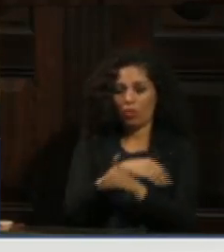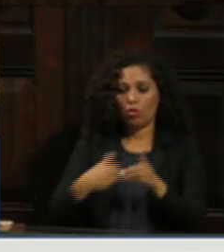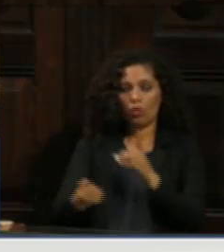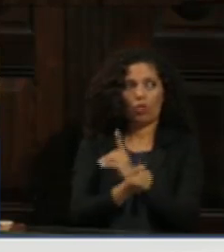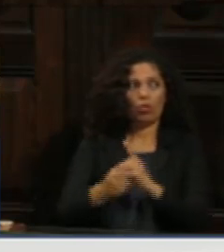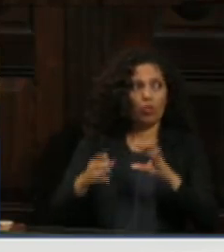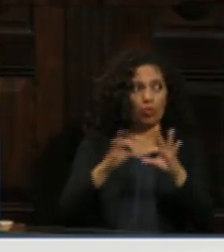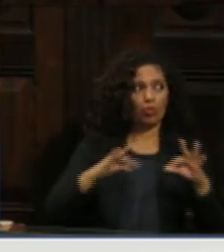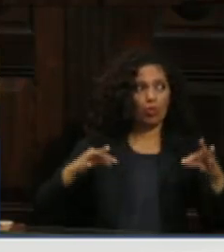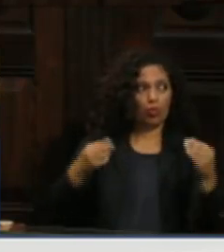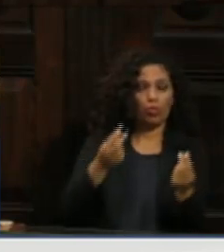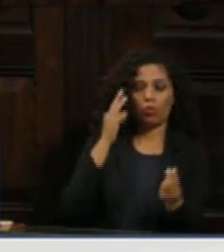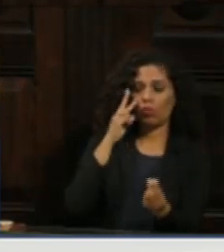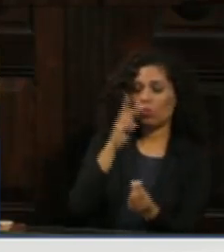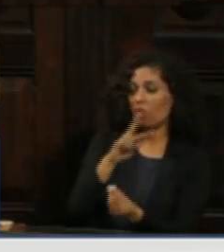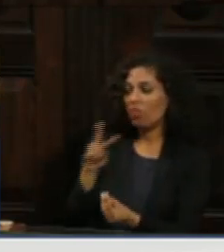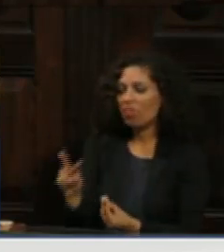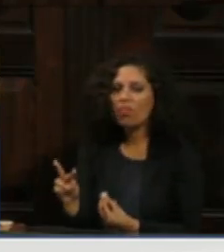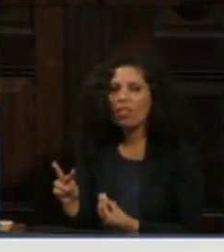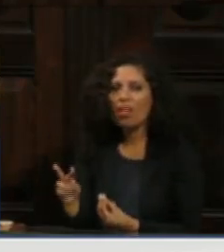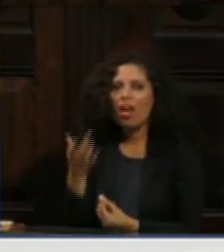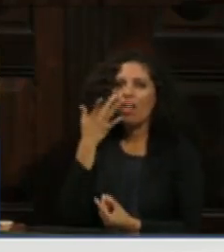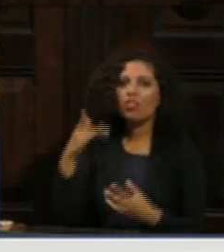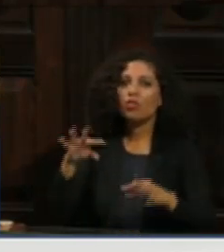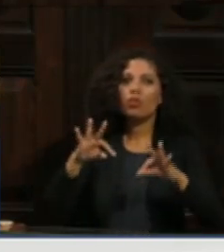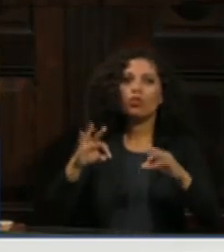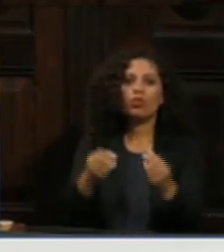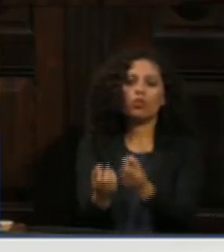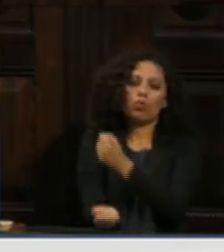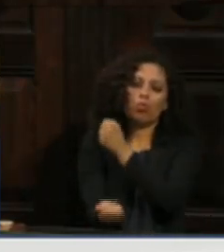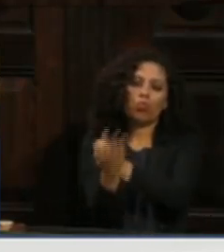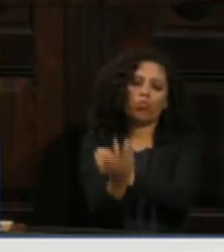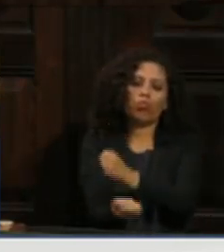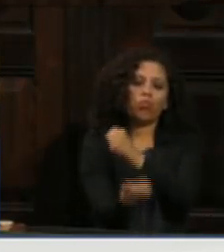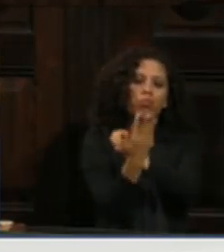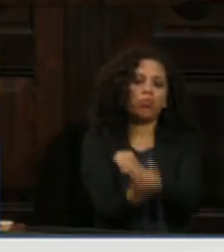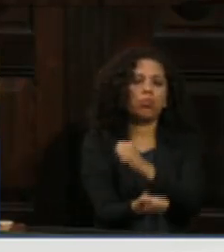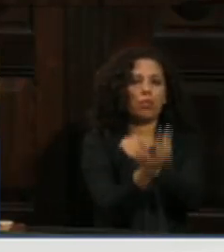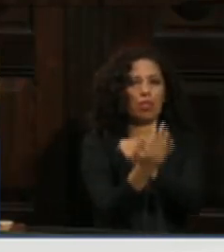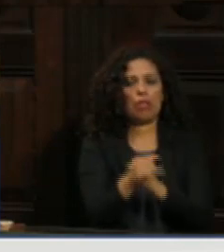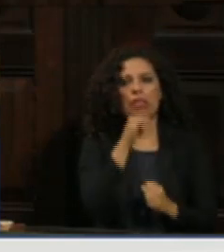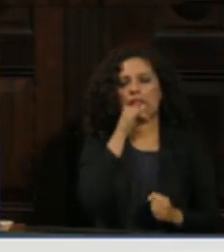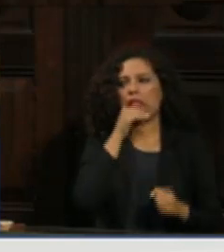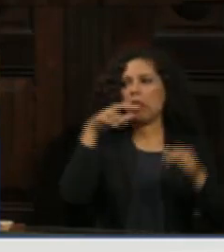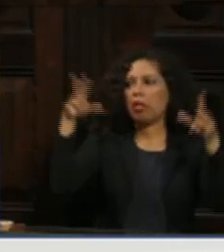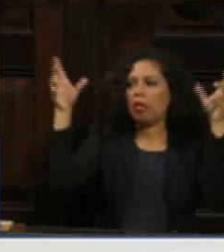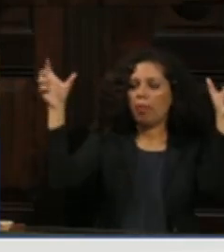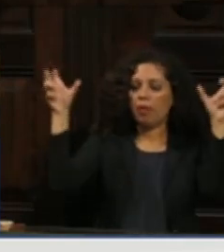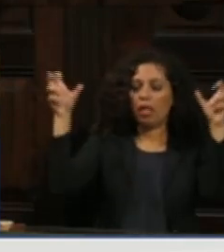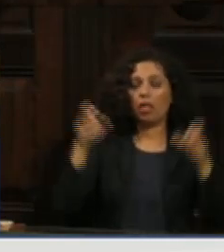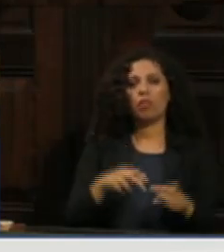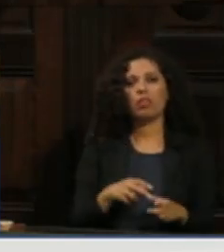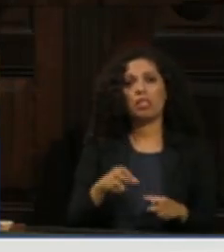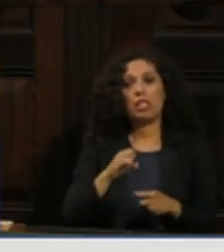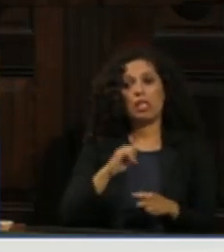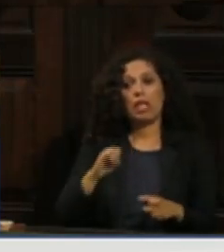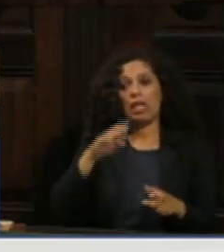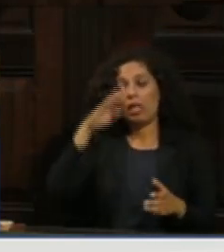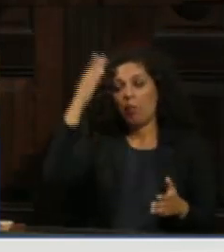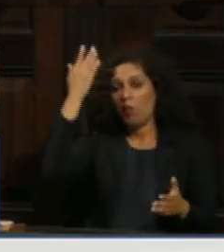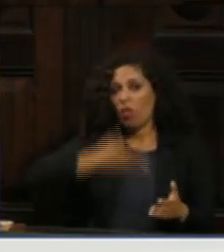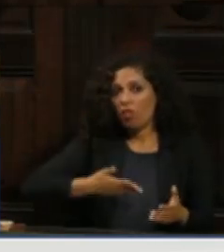no equilíbrio eu preciso falar de honestidade, né? Porque apesar de ser uma obrigação e não uma